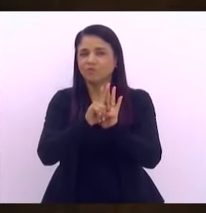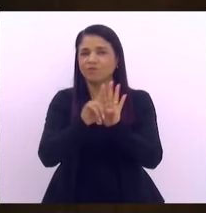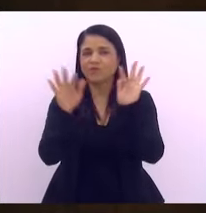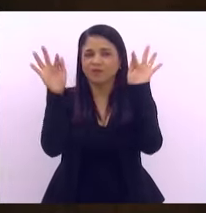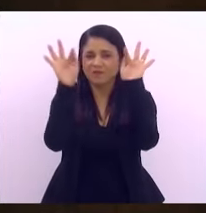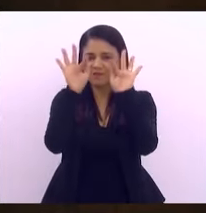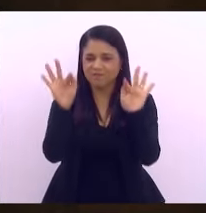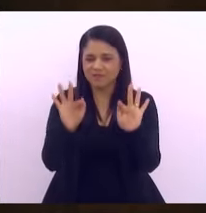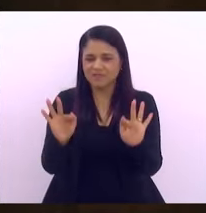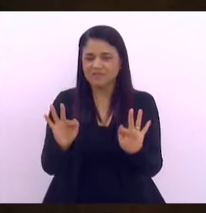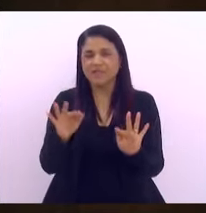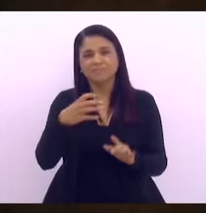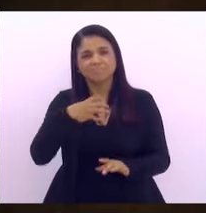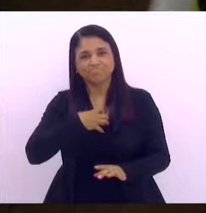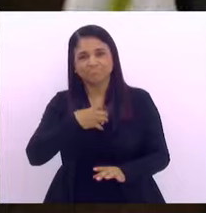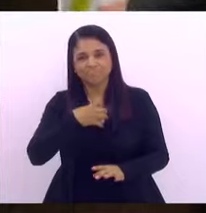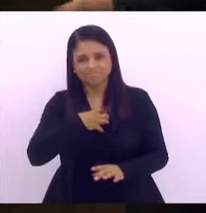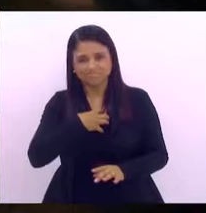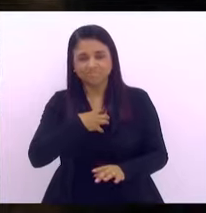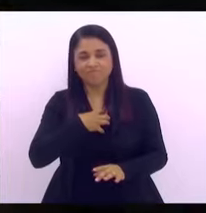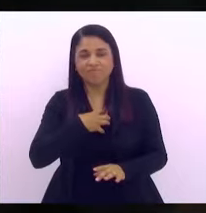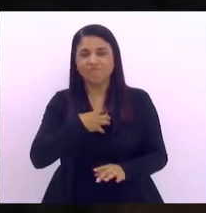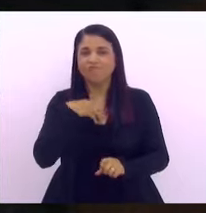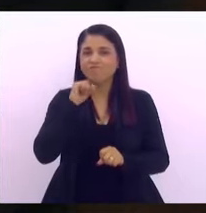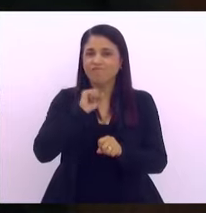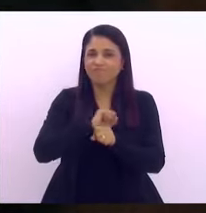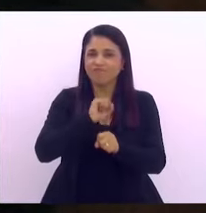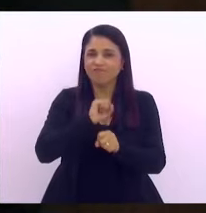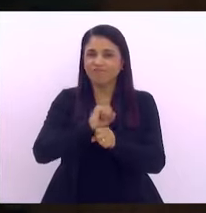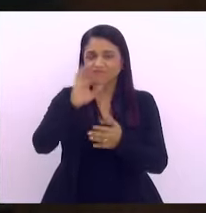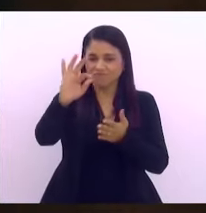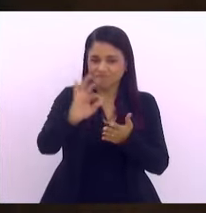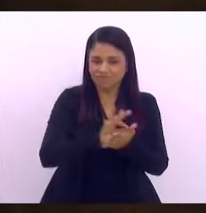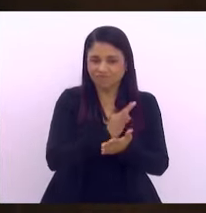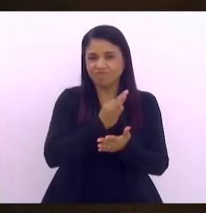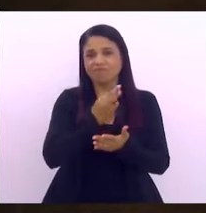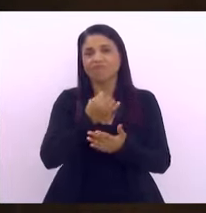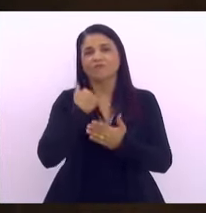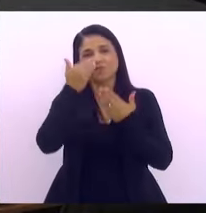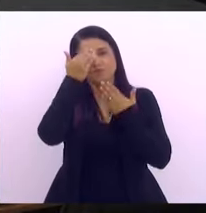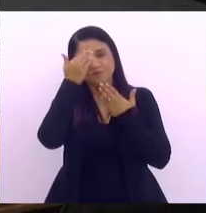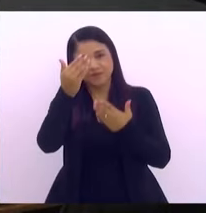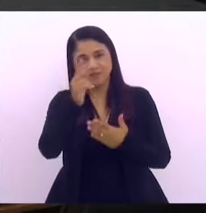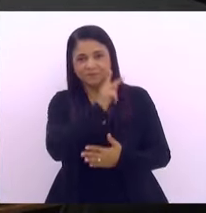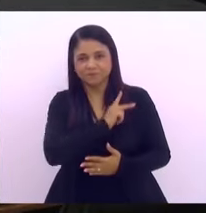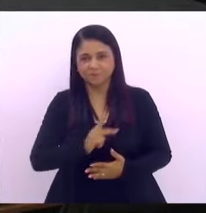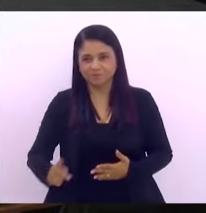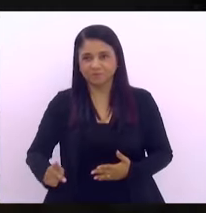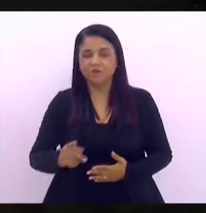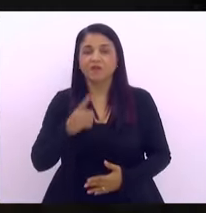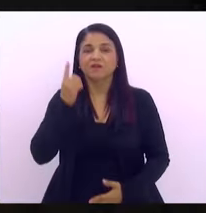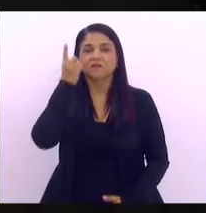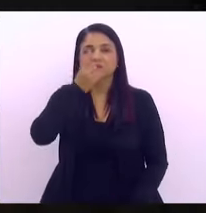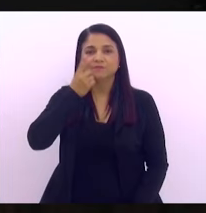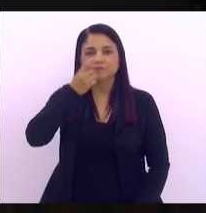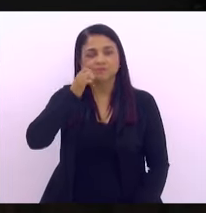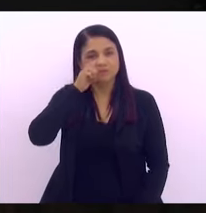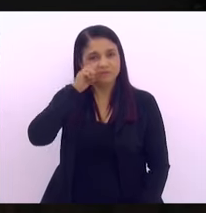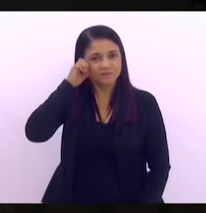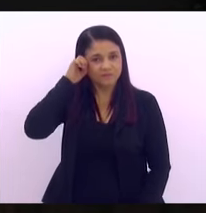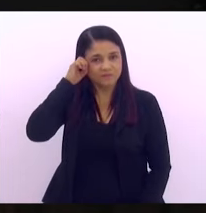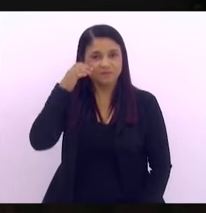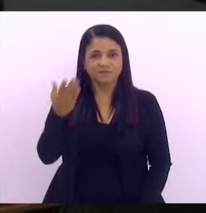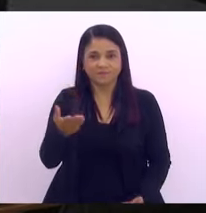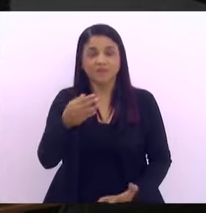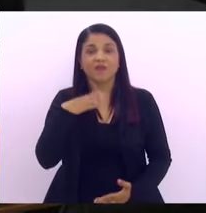do mesmo, e vamos aguardar a sanção. Muito obrigado, senhora presidente. Deputada Élica Takimoto.